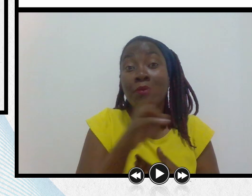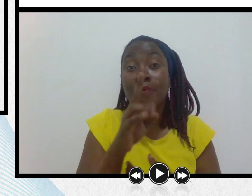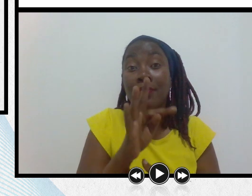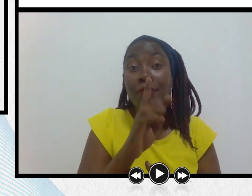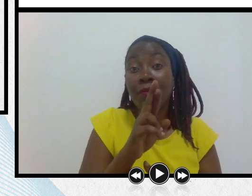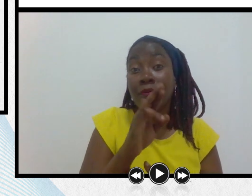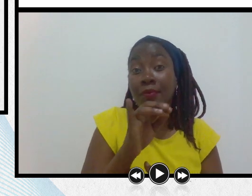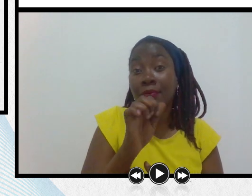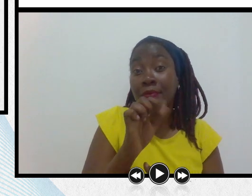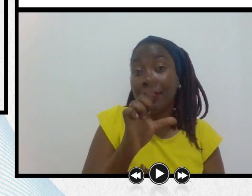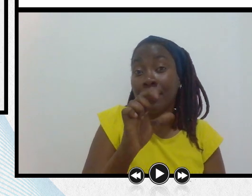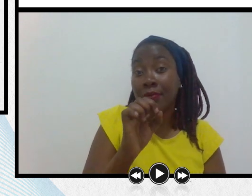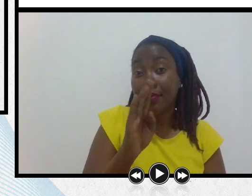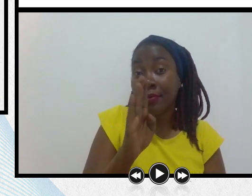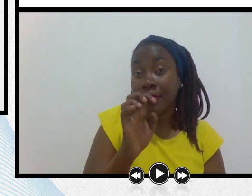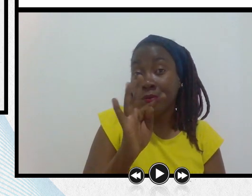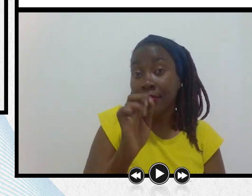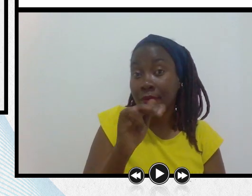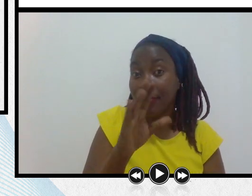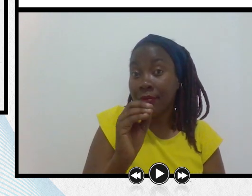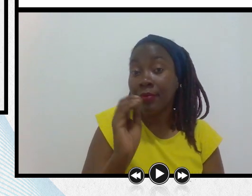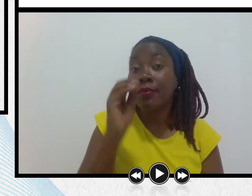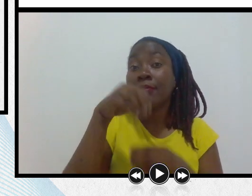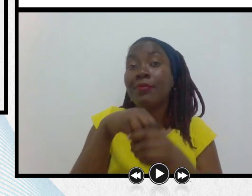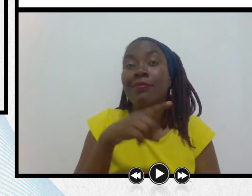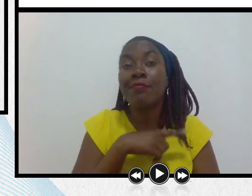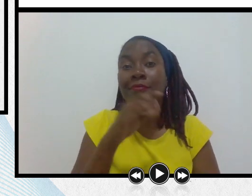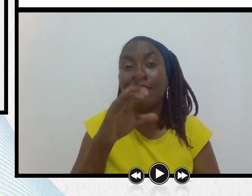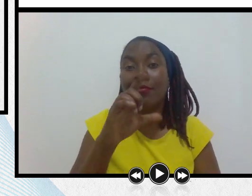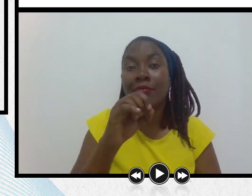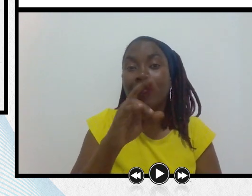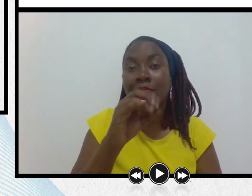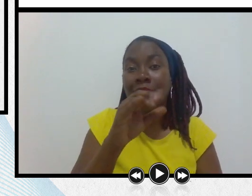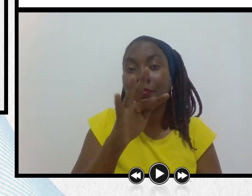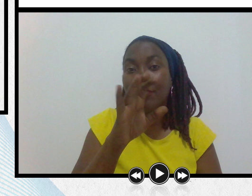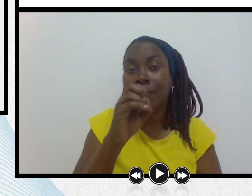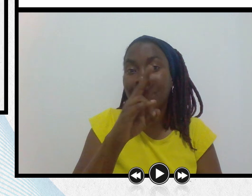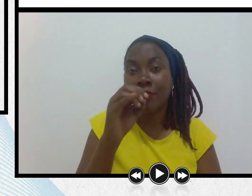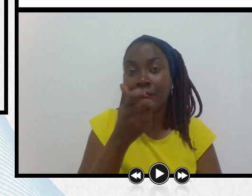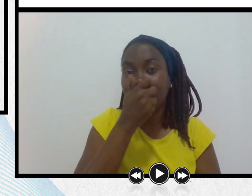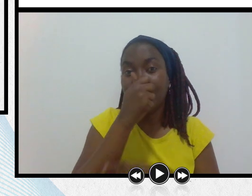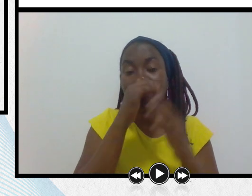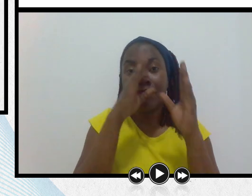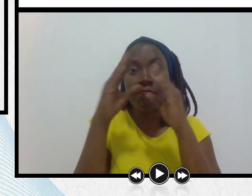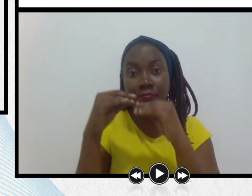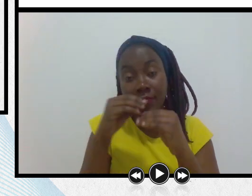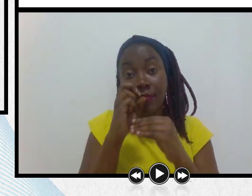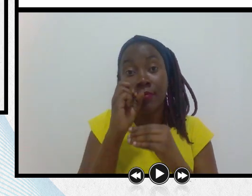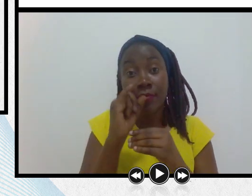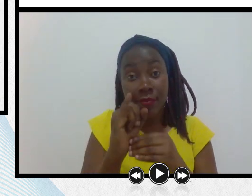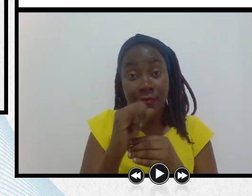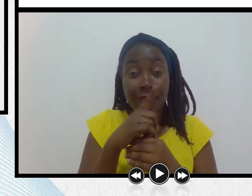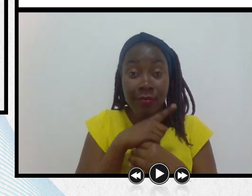trialometanos, cujo principal componente é o clorofórmio. Então, clorar a água com e também, se tiver muito